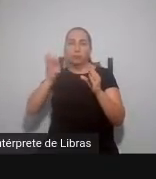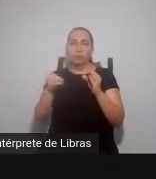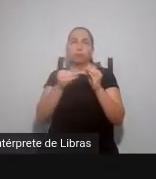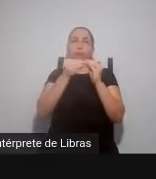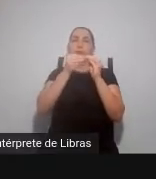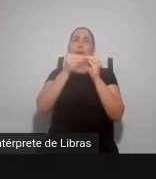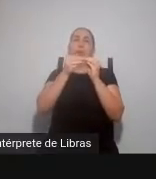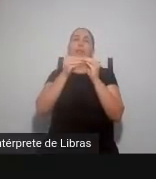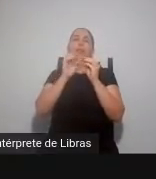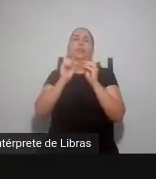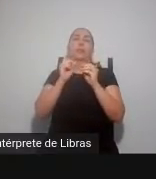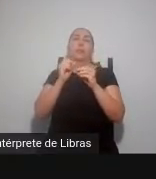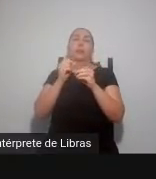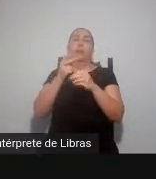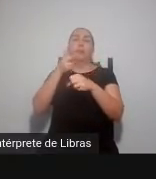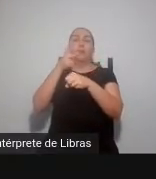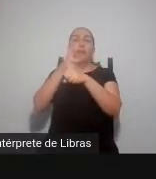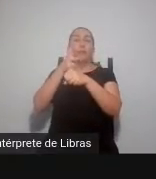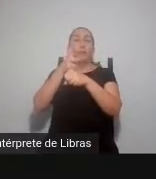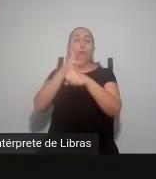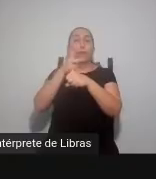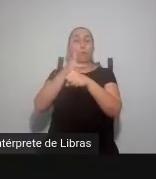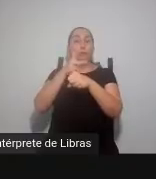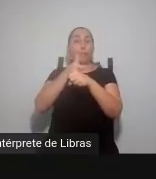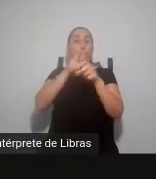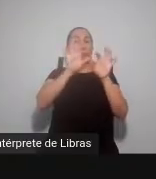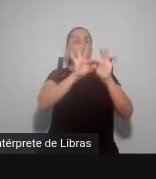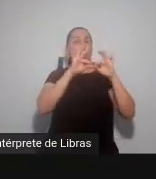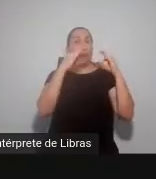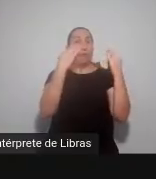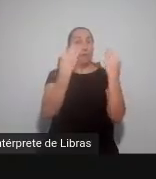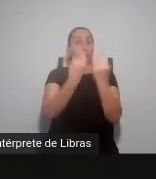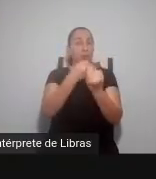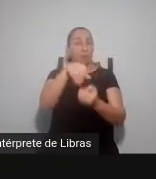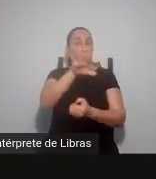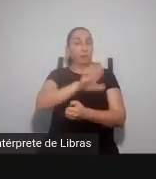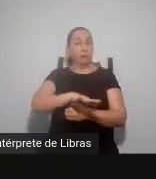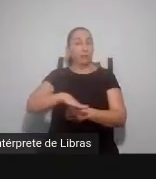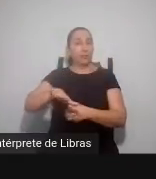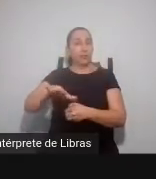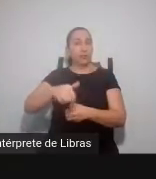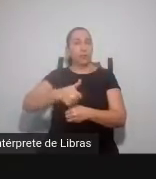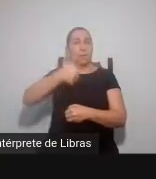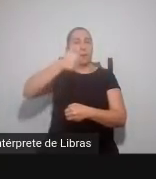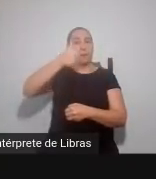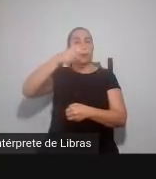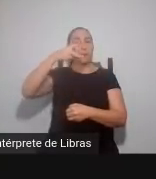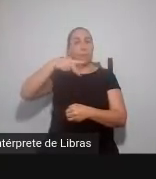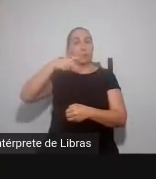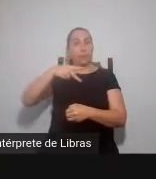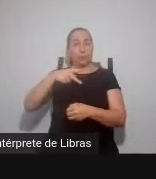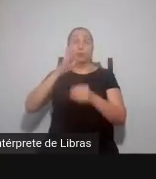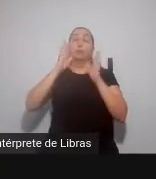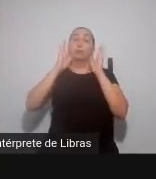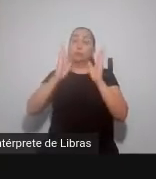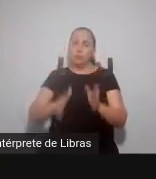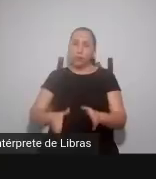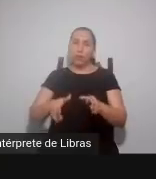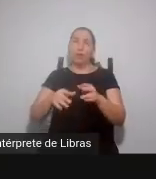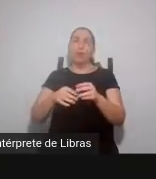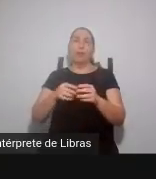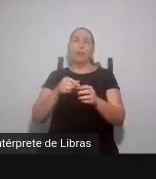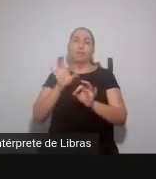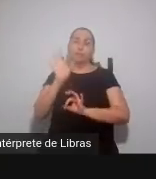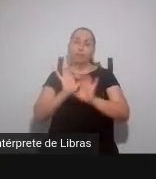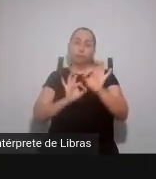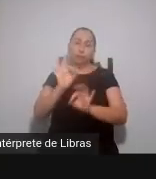pela criança, pela família da criança de primeiro período, da outra turma, que também arranjou um jeito interessante de